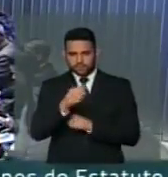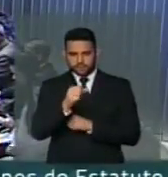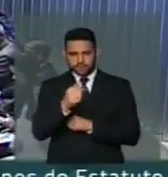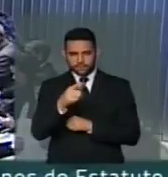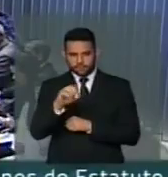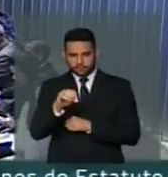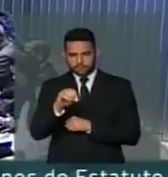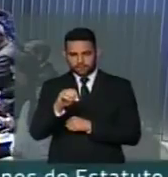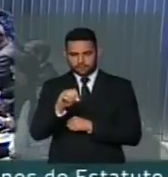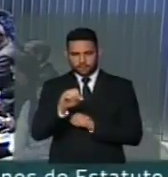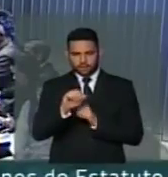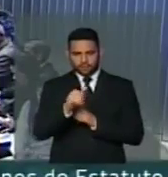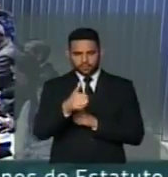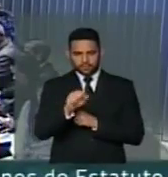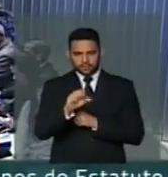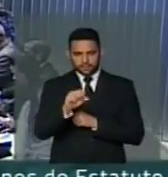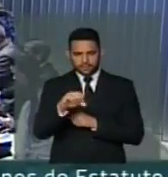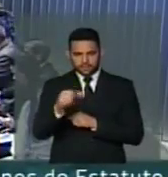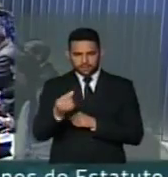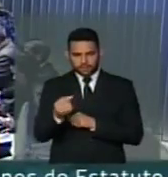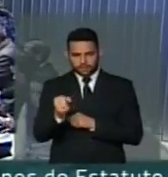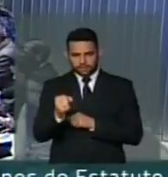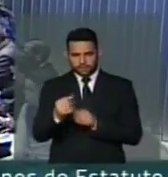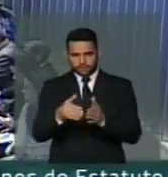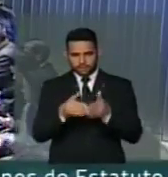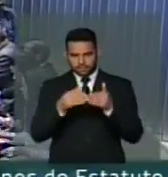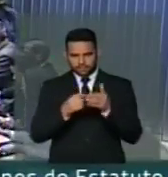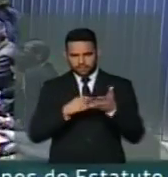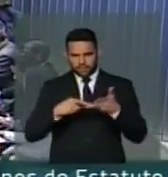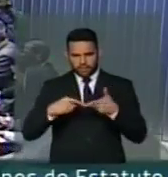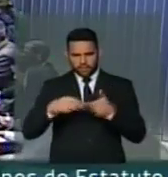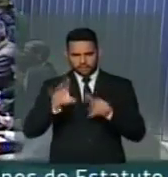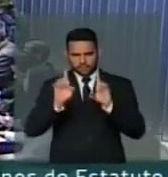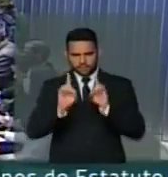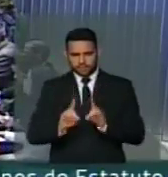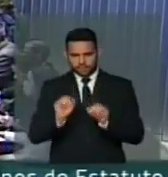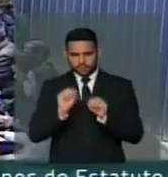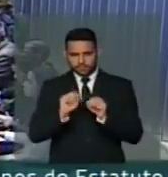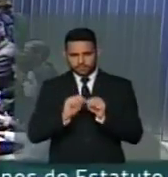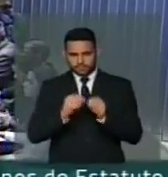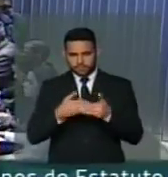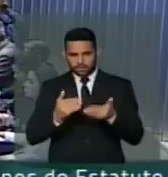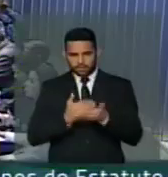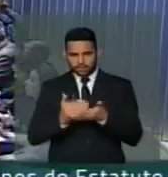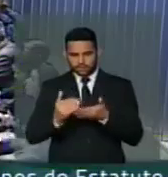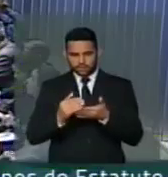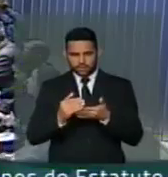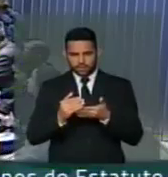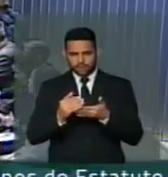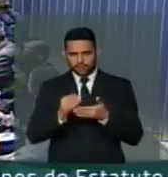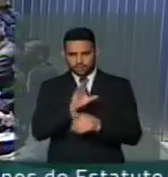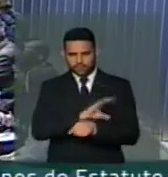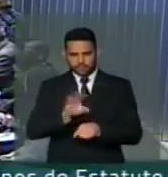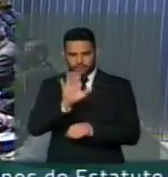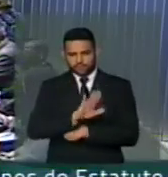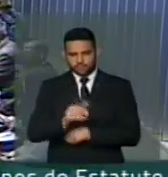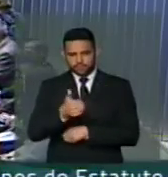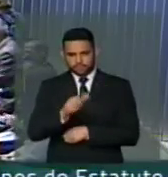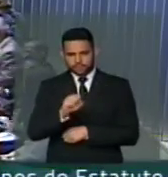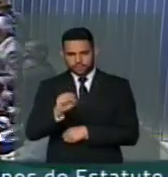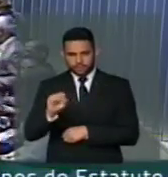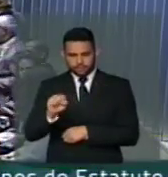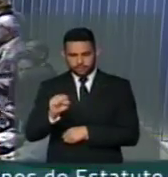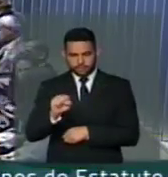pela Lei 8.069, consolida uma série de direitos estabelecidos a partir da Constituição Federal de